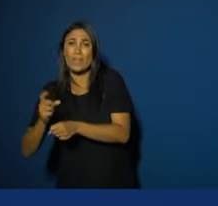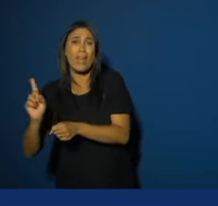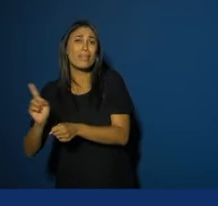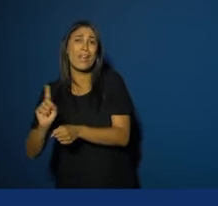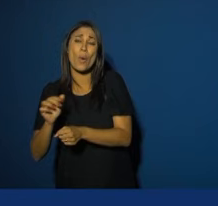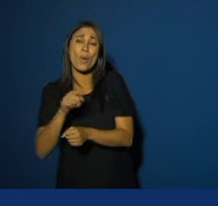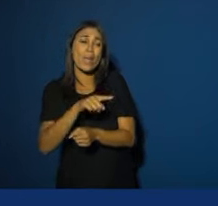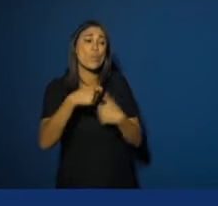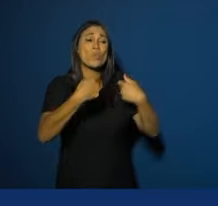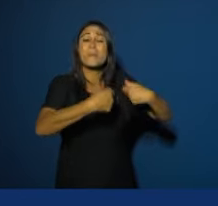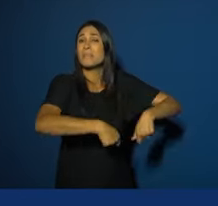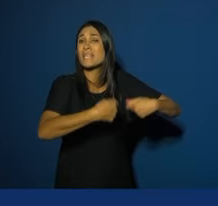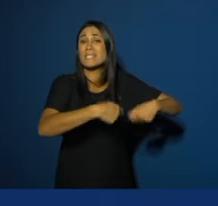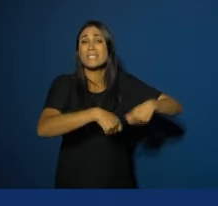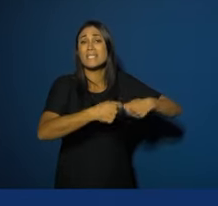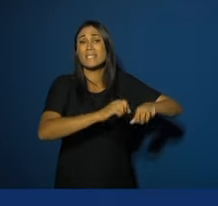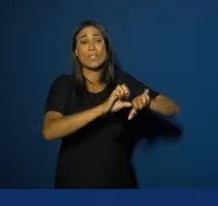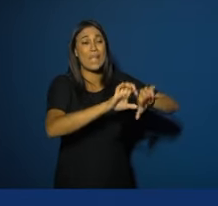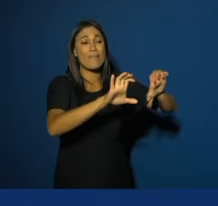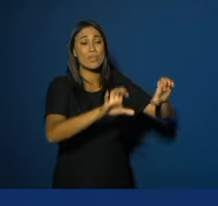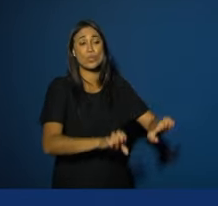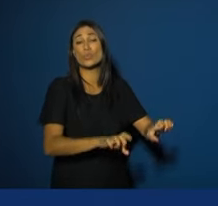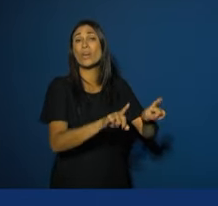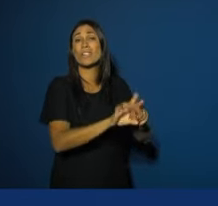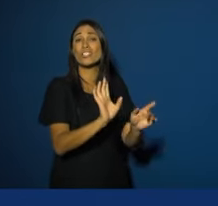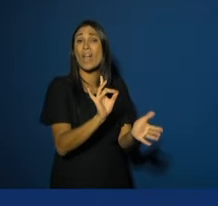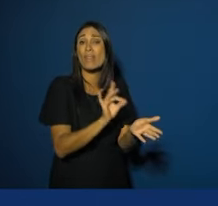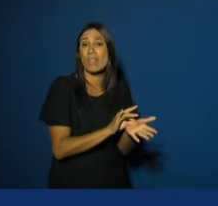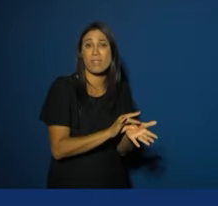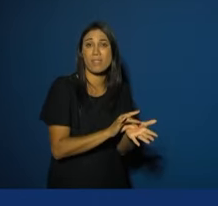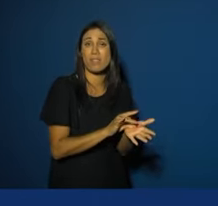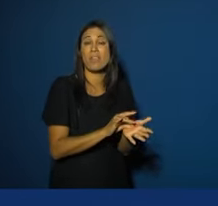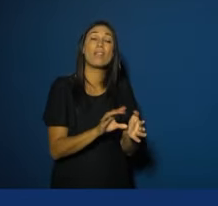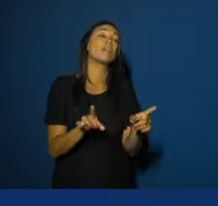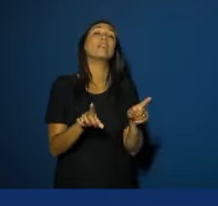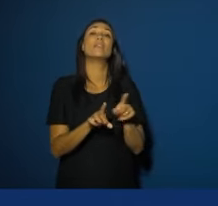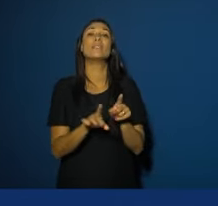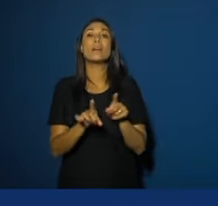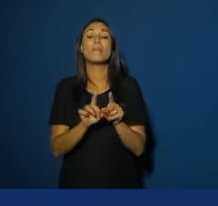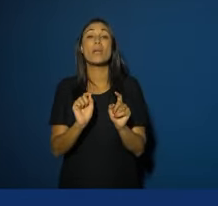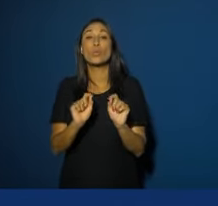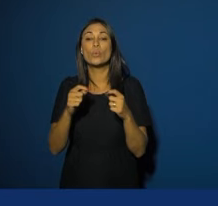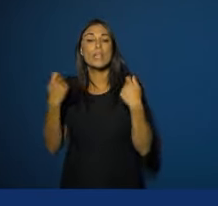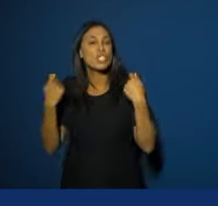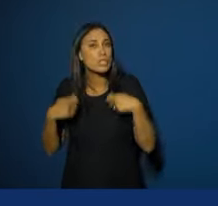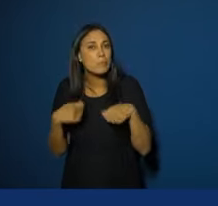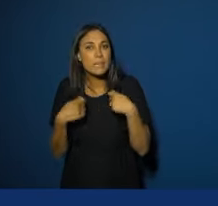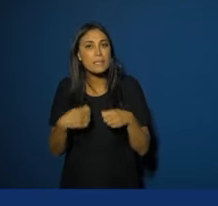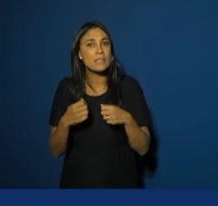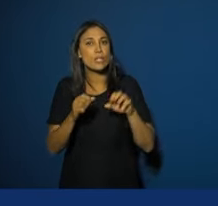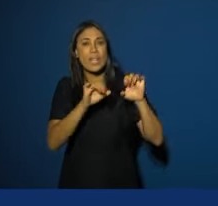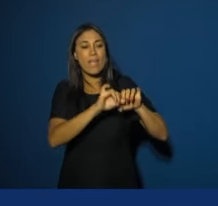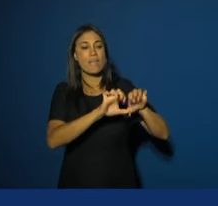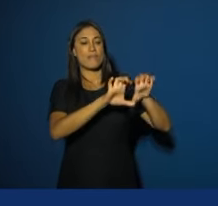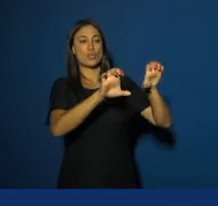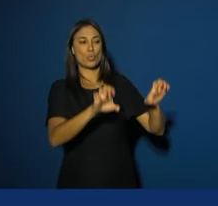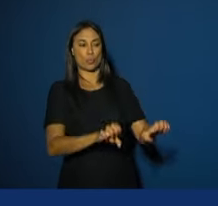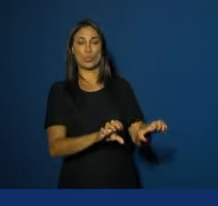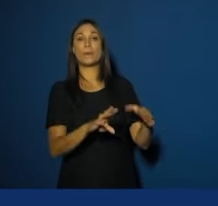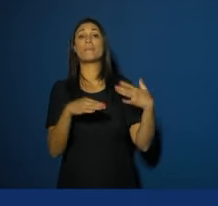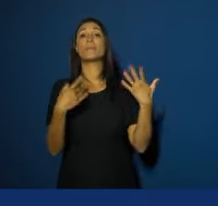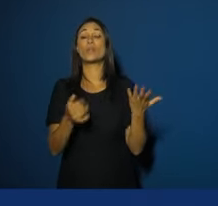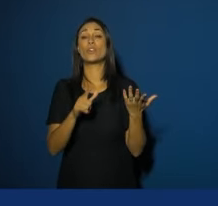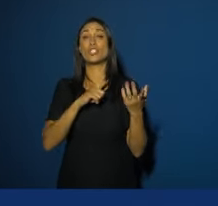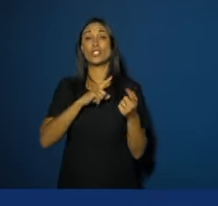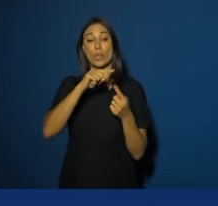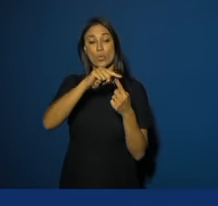dialoga com a necessidade da nossa infraestrutura existente muito menos ainda com a necessidade da nossa infraestrutura Então a gente